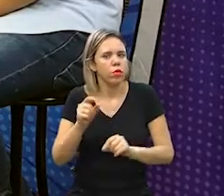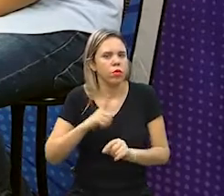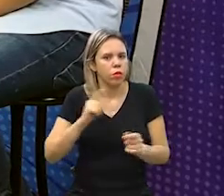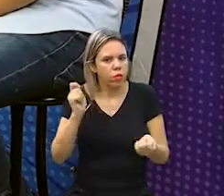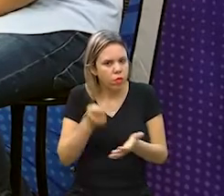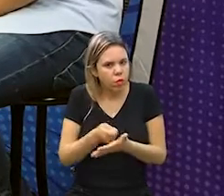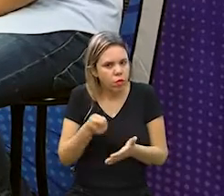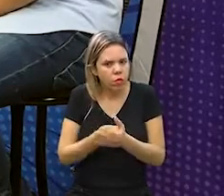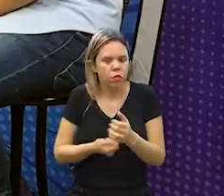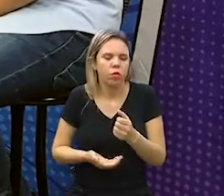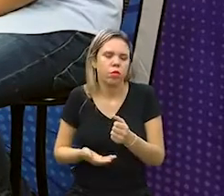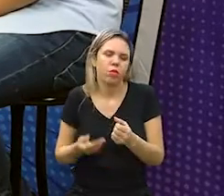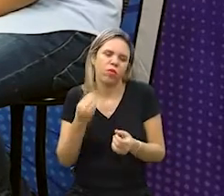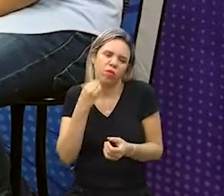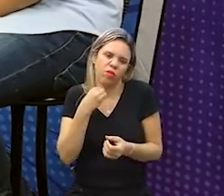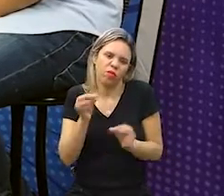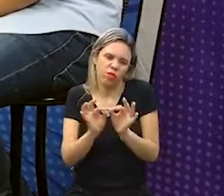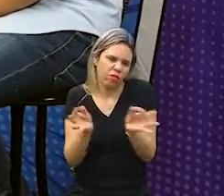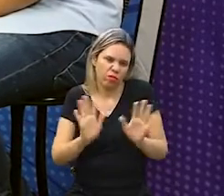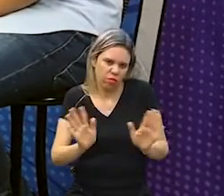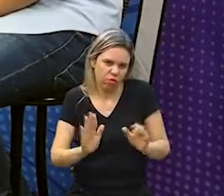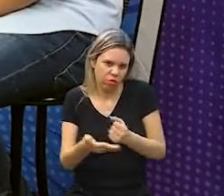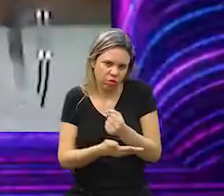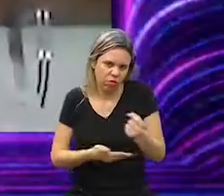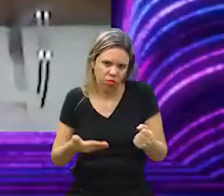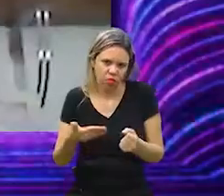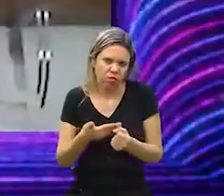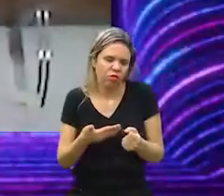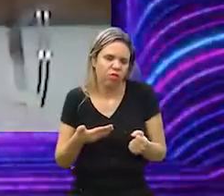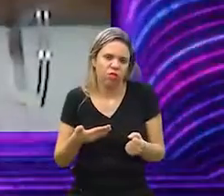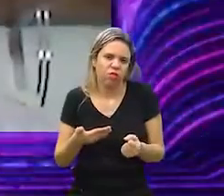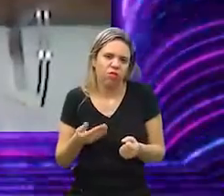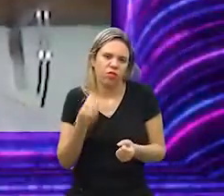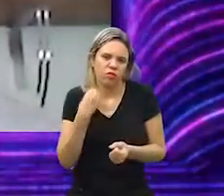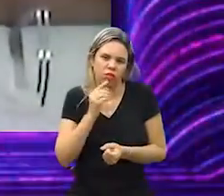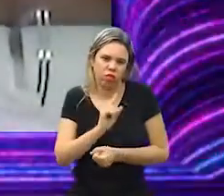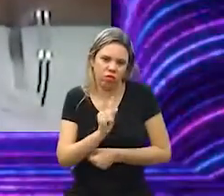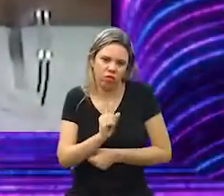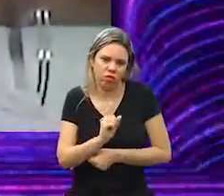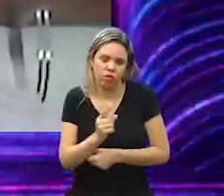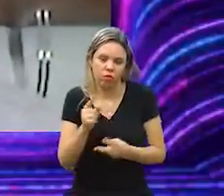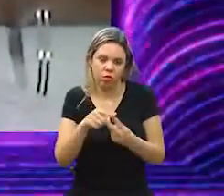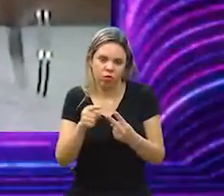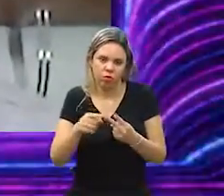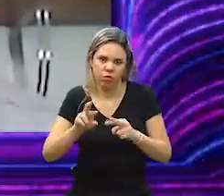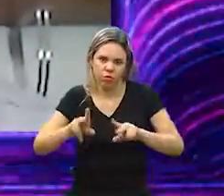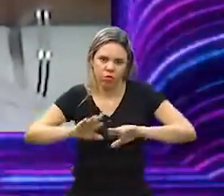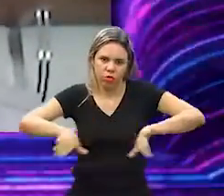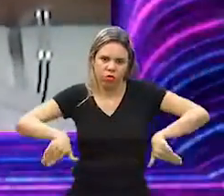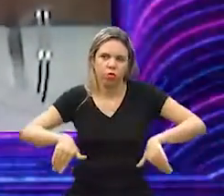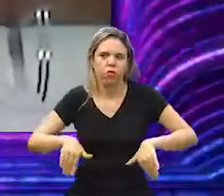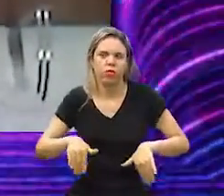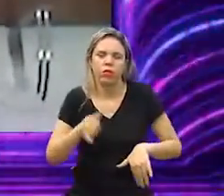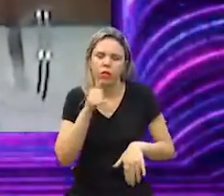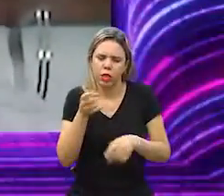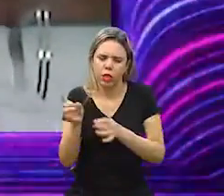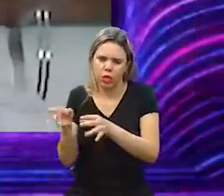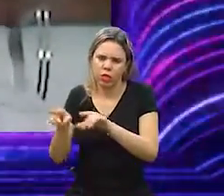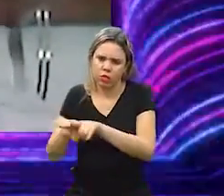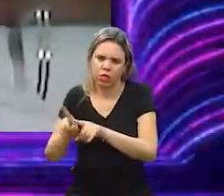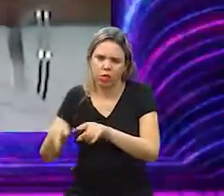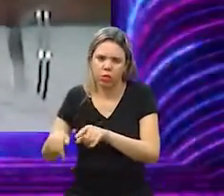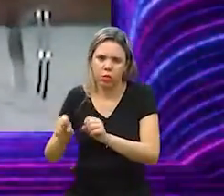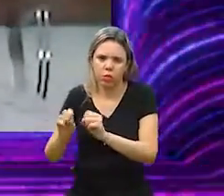tem que ser algo de baixa qualidade. Entretenimento raso, entretenimento chulo, entendeu? São duas coisas distintas. Há mercado para isso